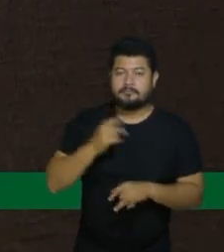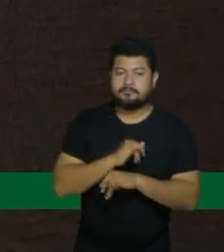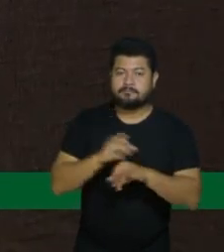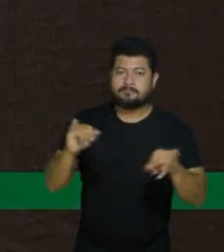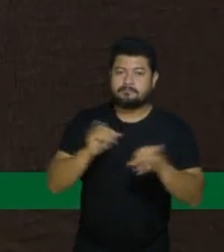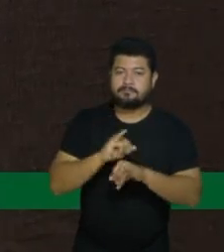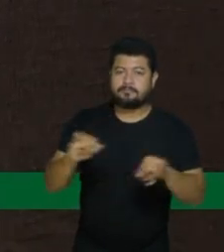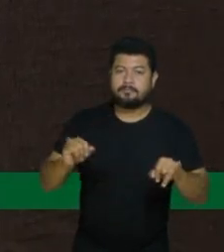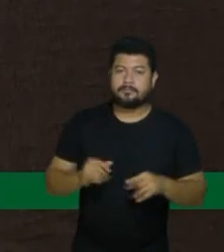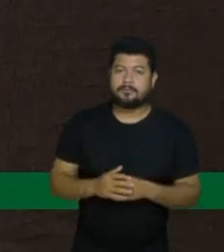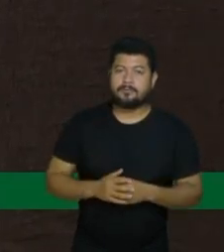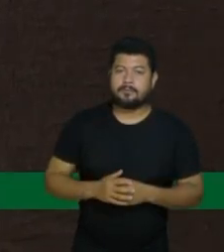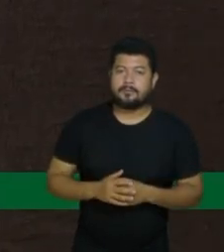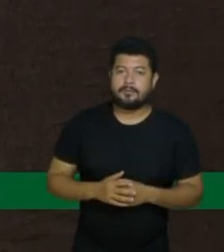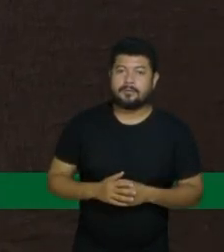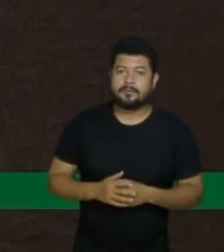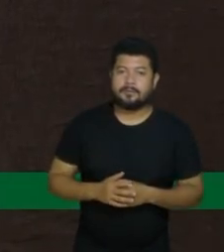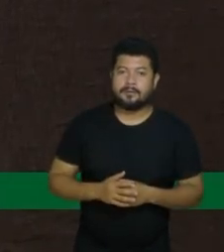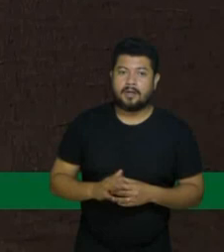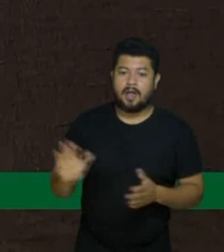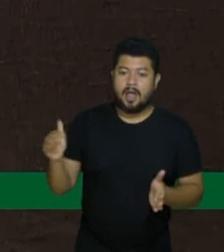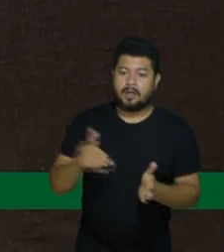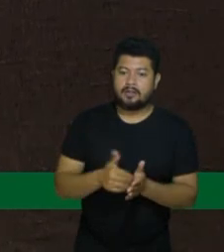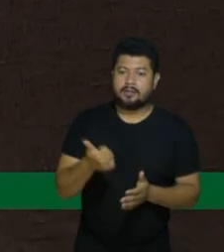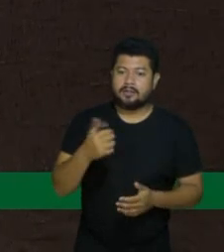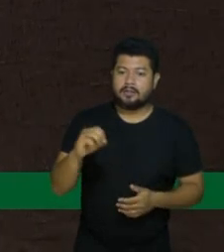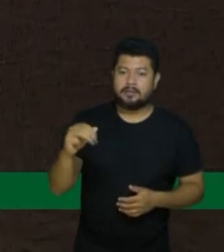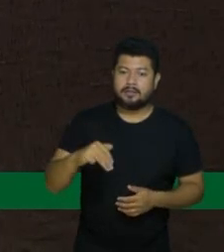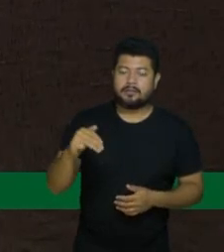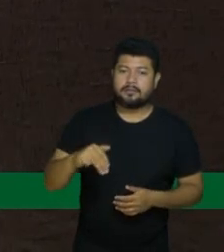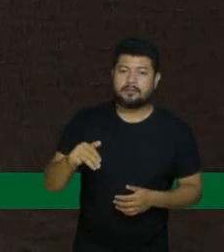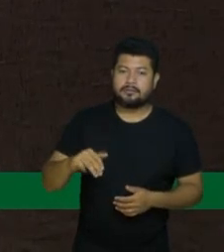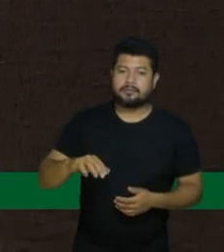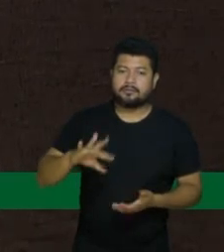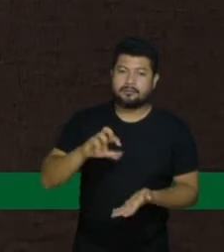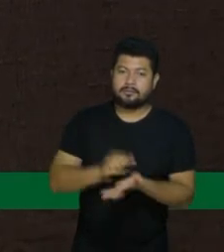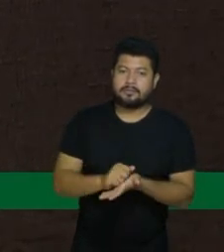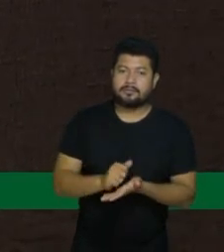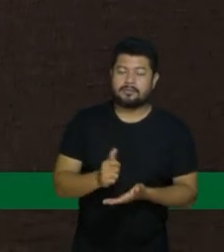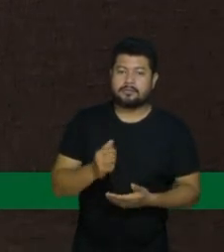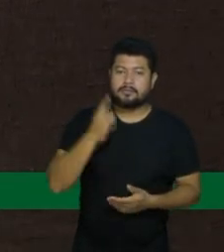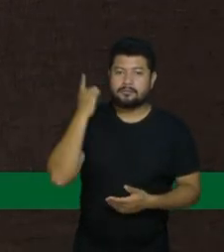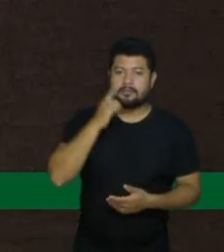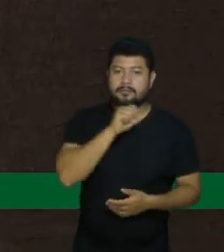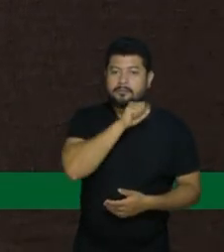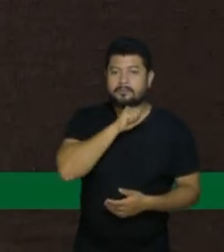Deputado pelo tempo de até 10 minutos em explicações pessoais far uso da palavra Deputado Mao